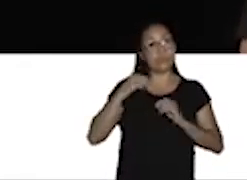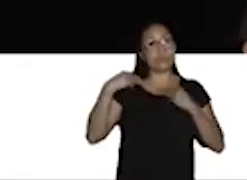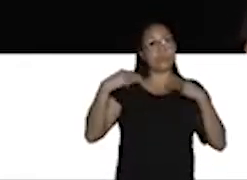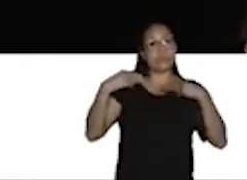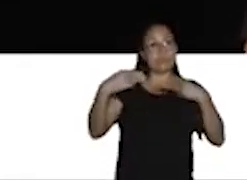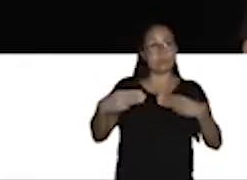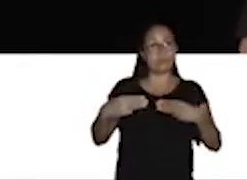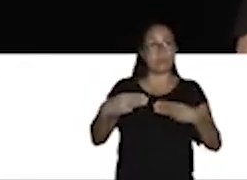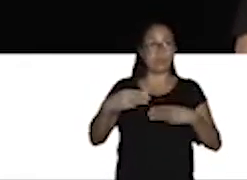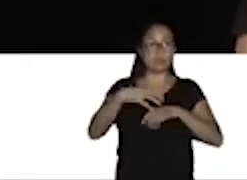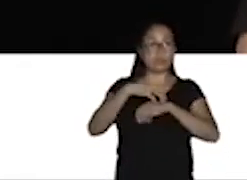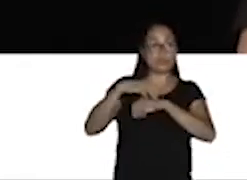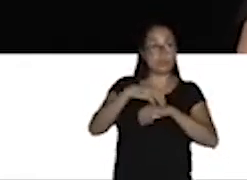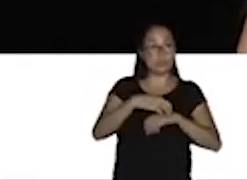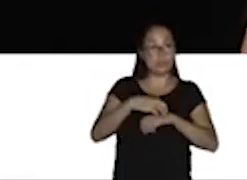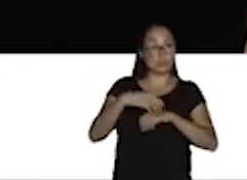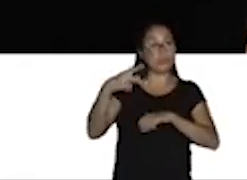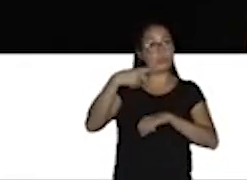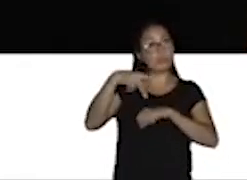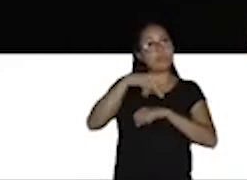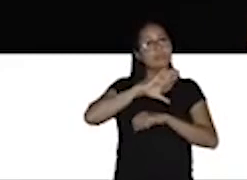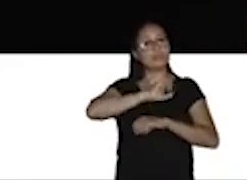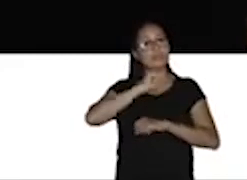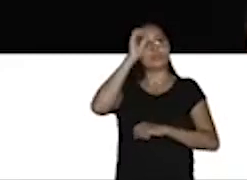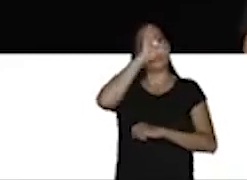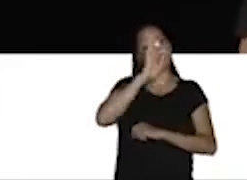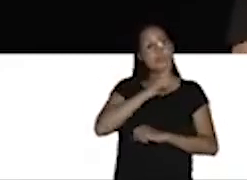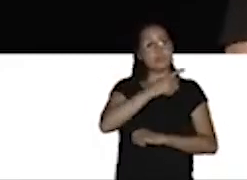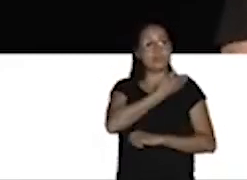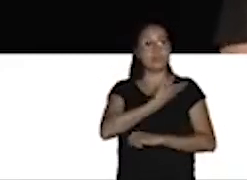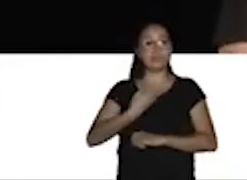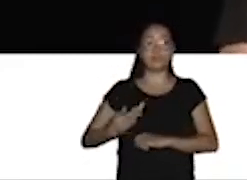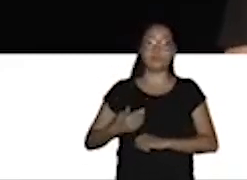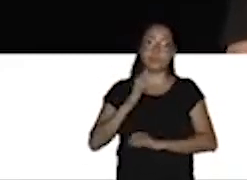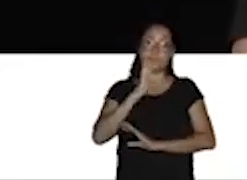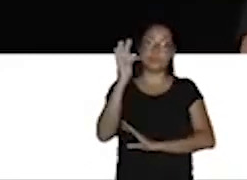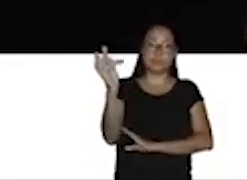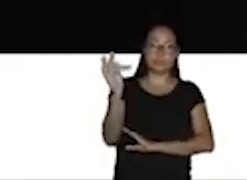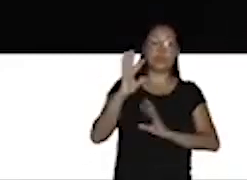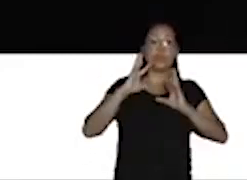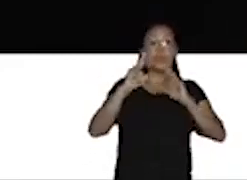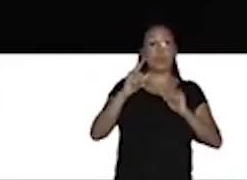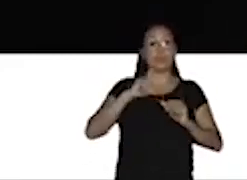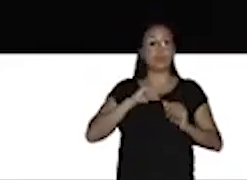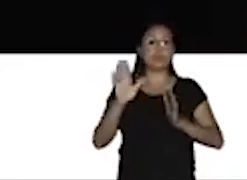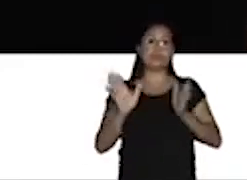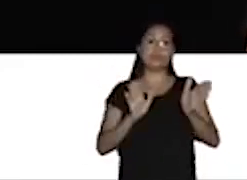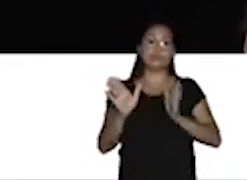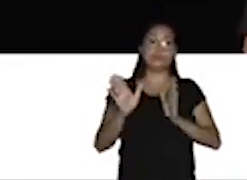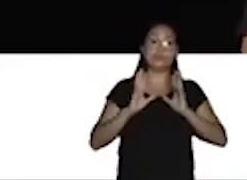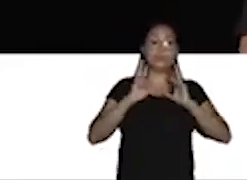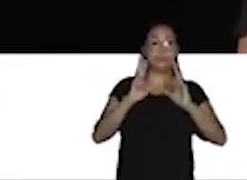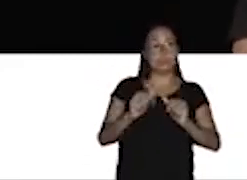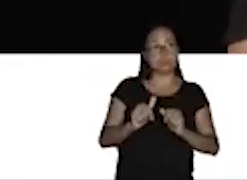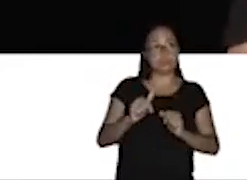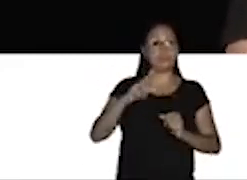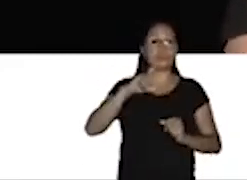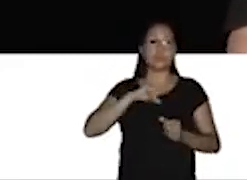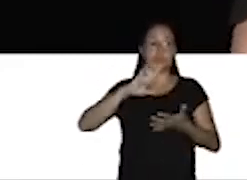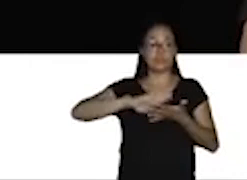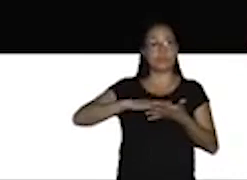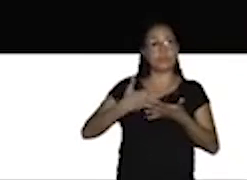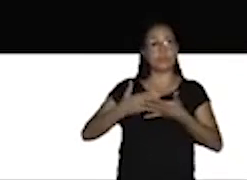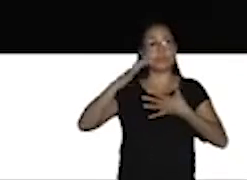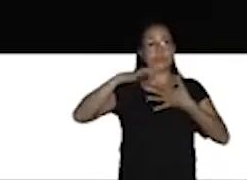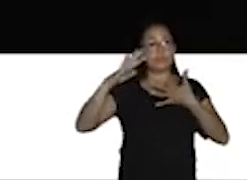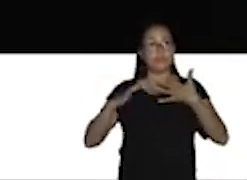Brasil, Governo Federal. Lembrando que todos os nossos espetáculos são acessíveis a todos, pois aqui nós contamos com